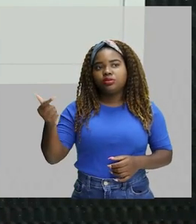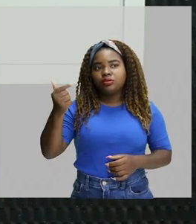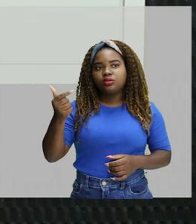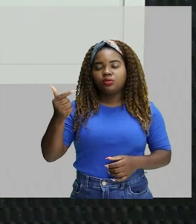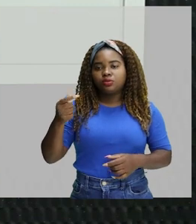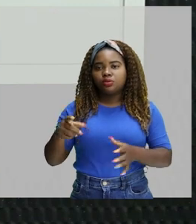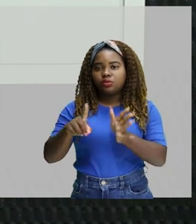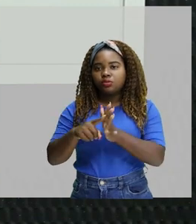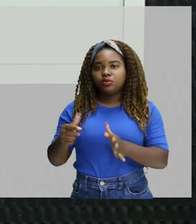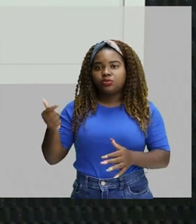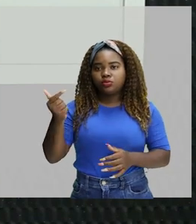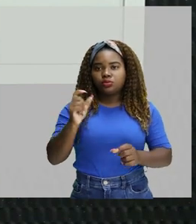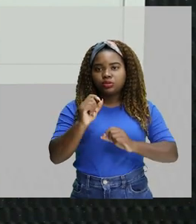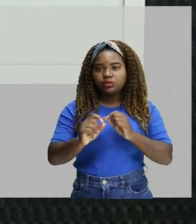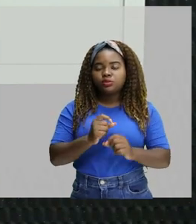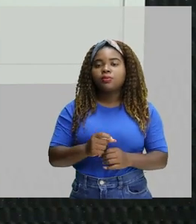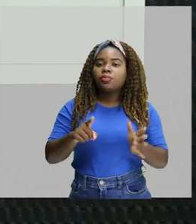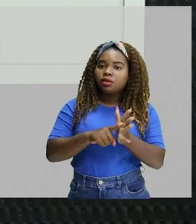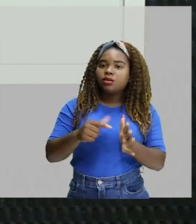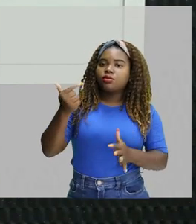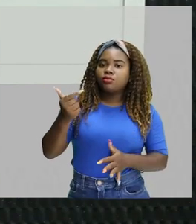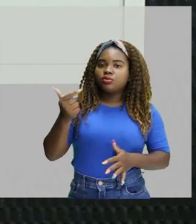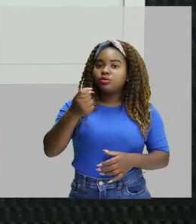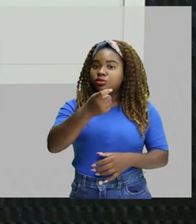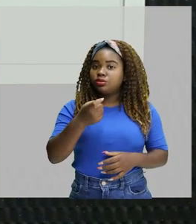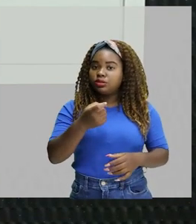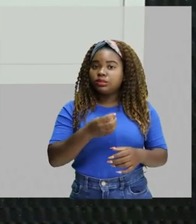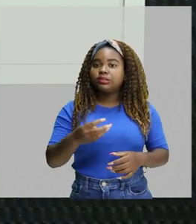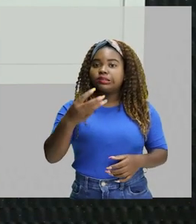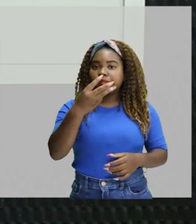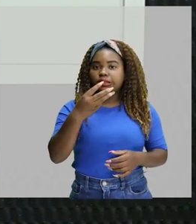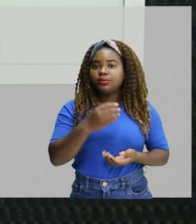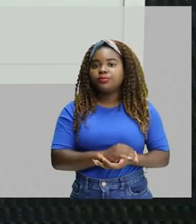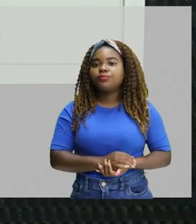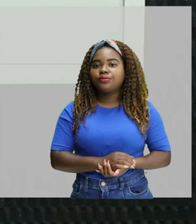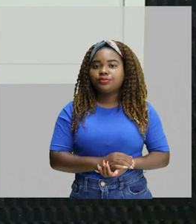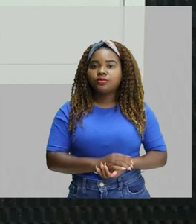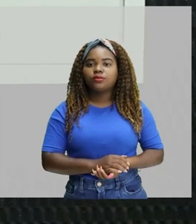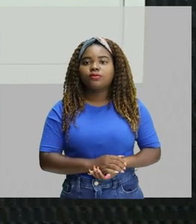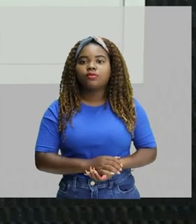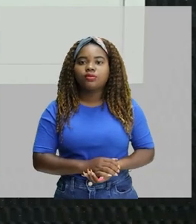-2 dá -2x vem para cá +